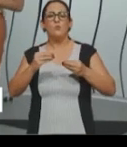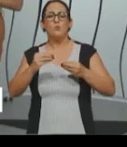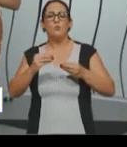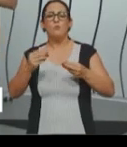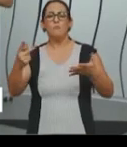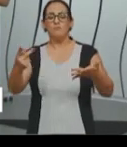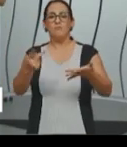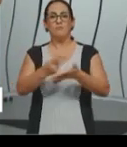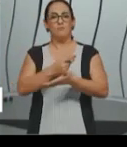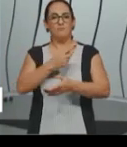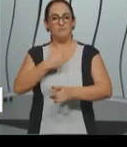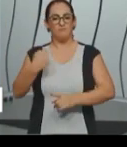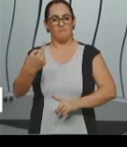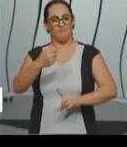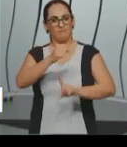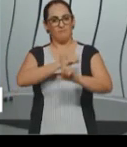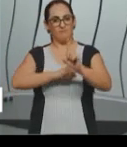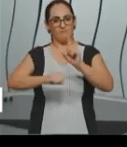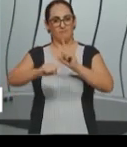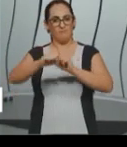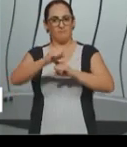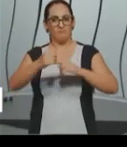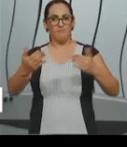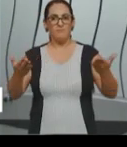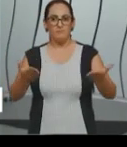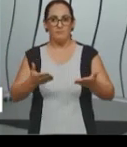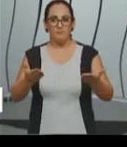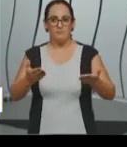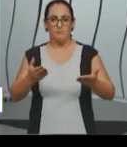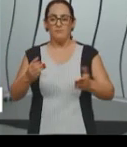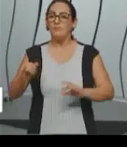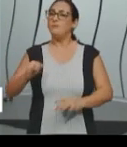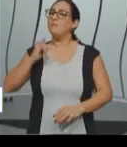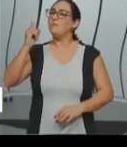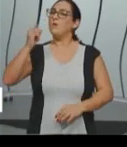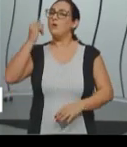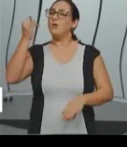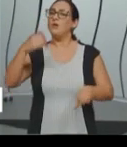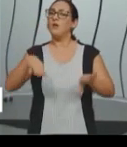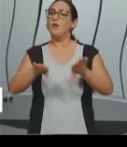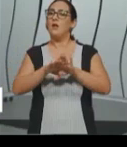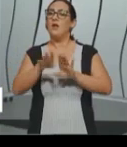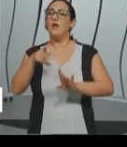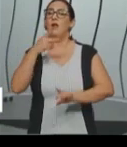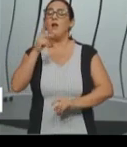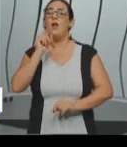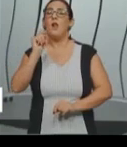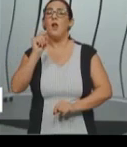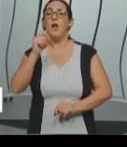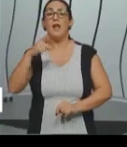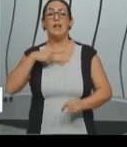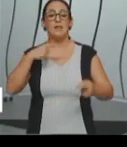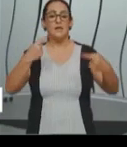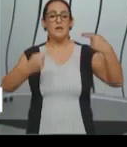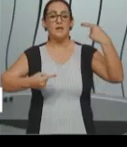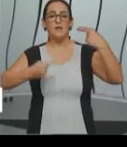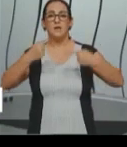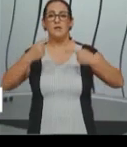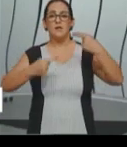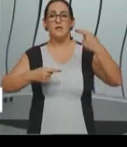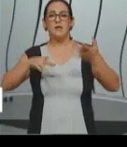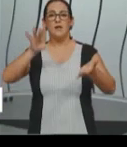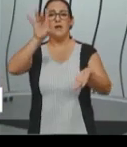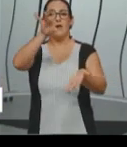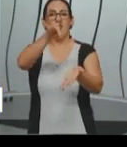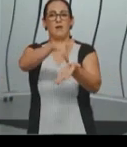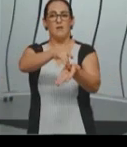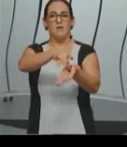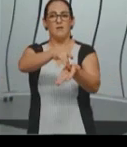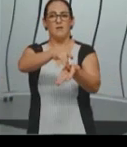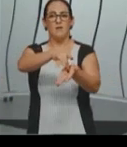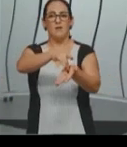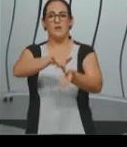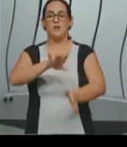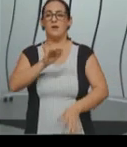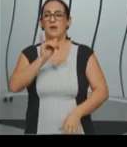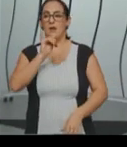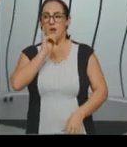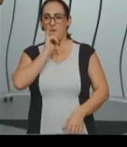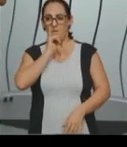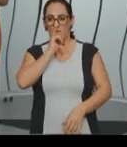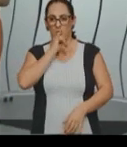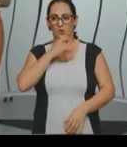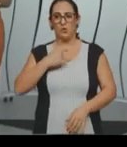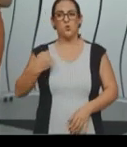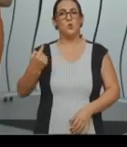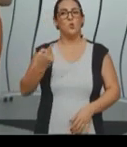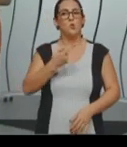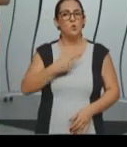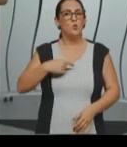atual. É muito importante falar também que existem políticas afirmativas, né? Ou seja, apesar de